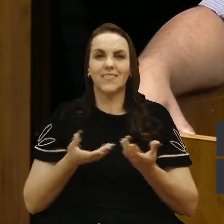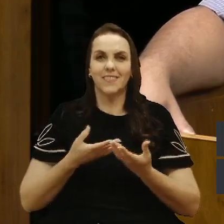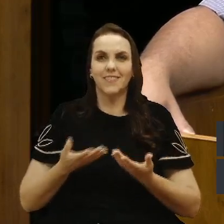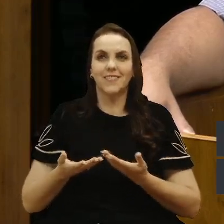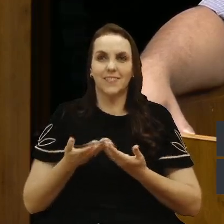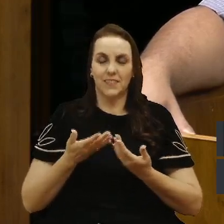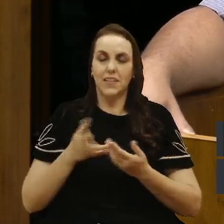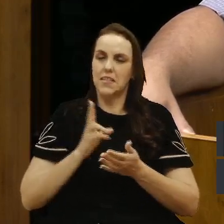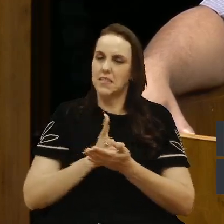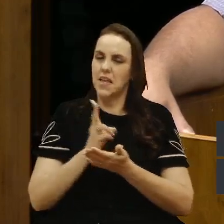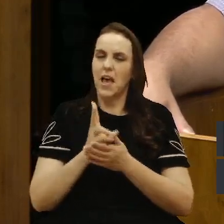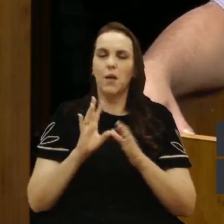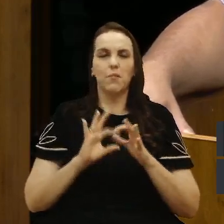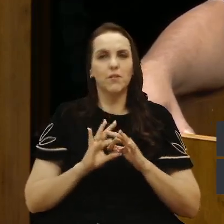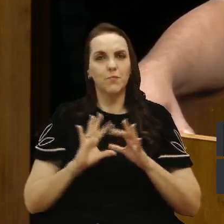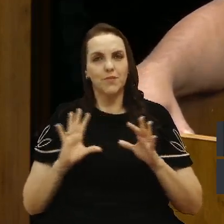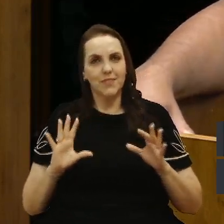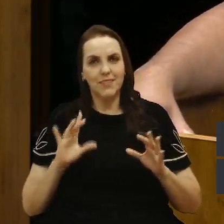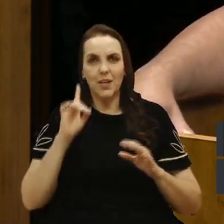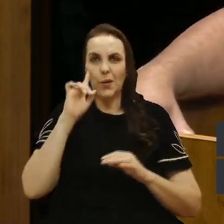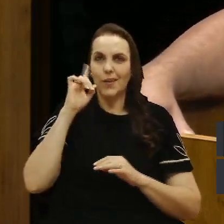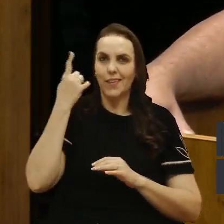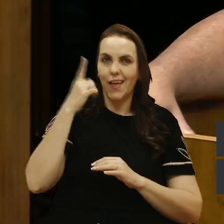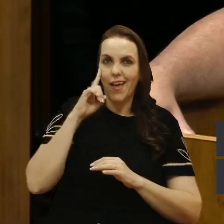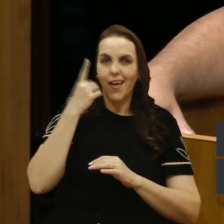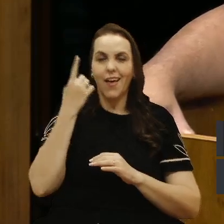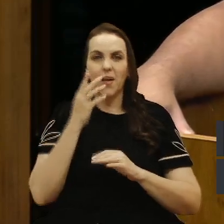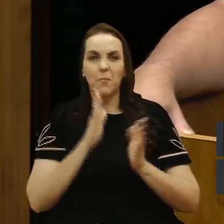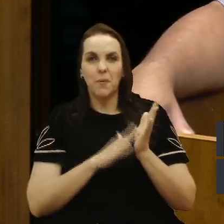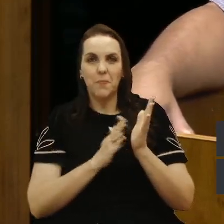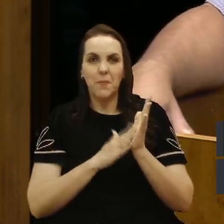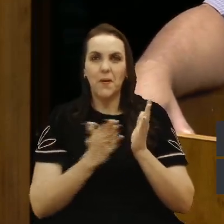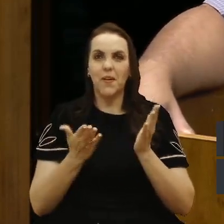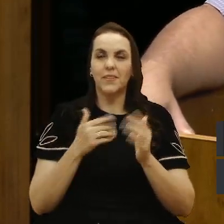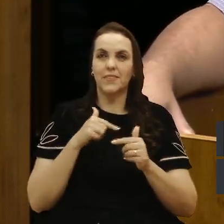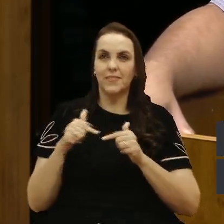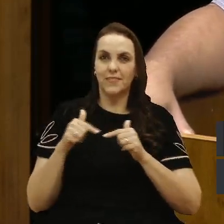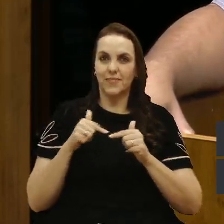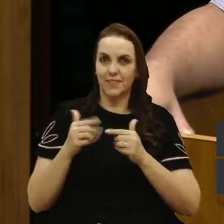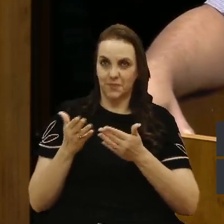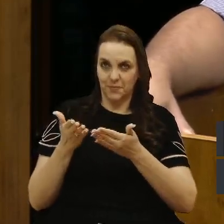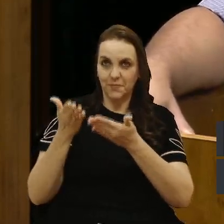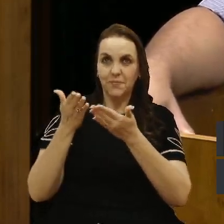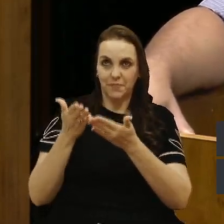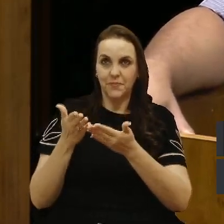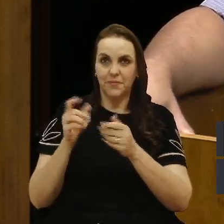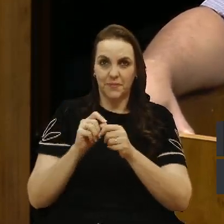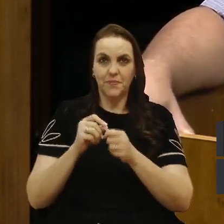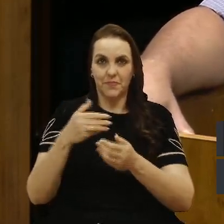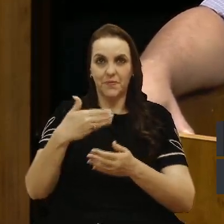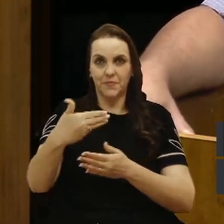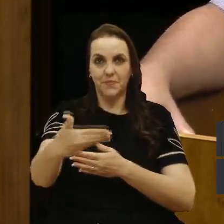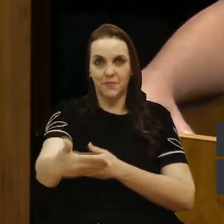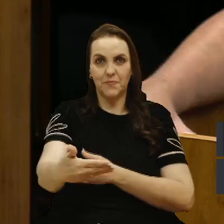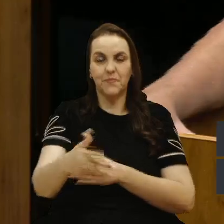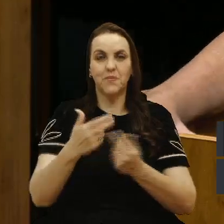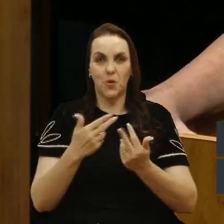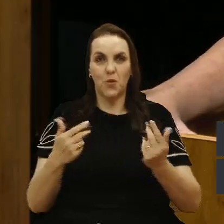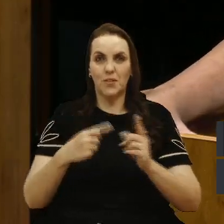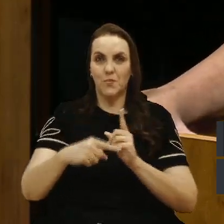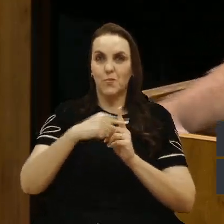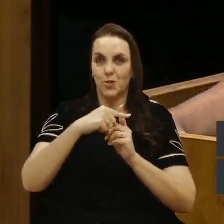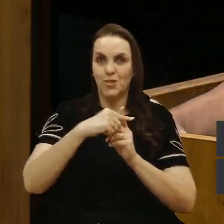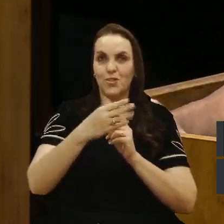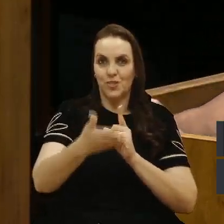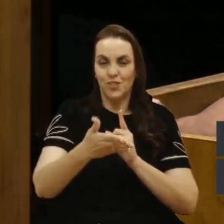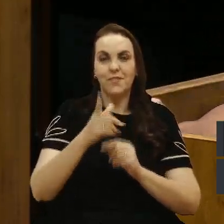se colocava à disposição, dava ideias. Então, acho que muito do trabalho que vem sido realizado, das coisas positivas,